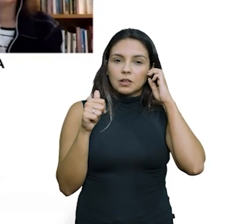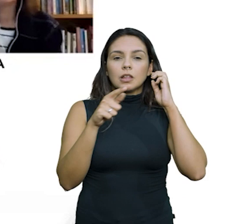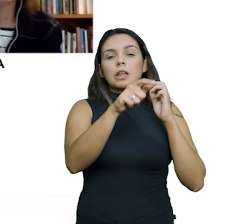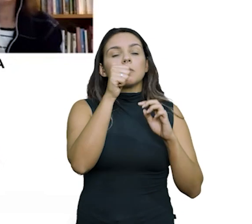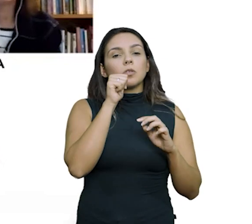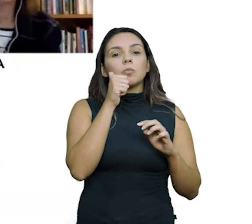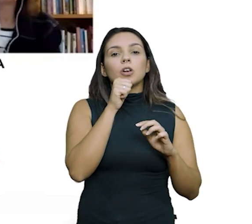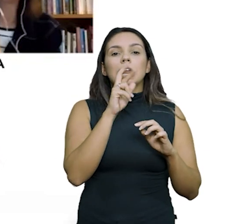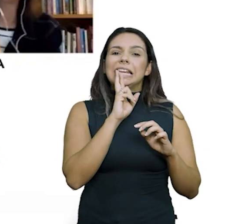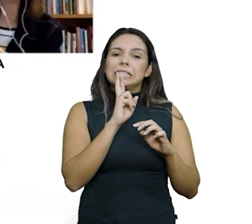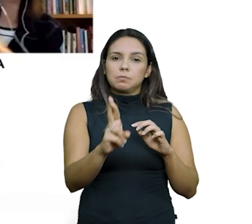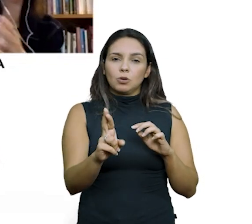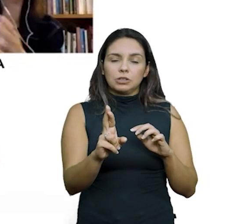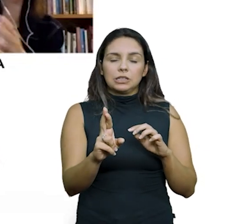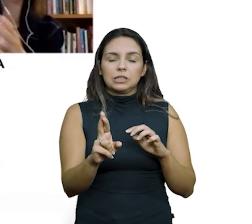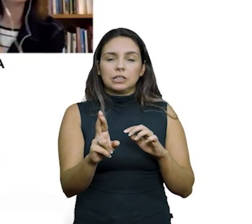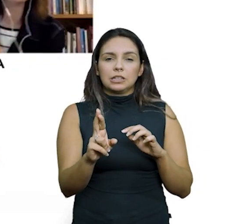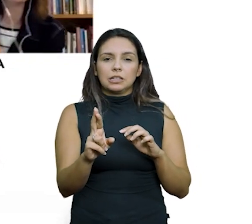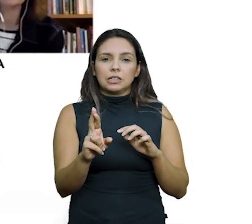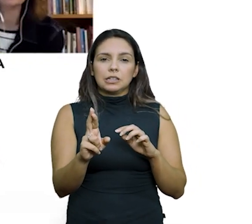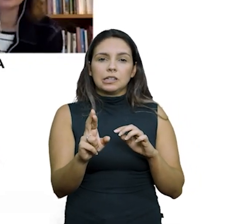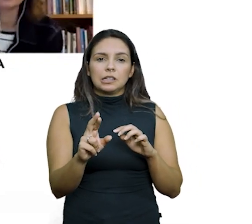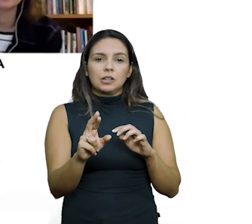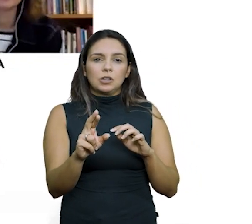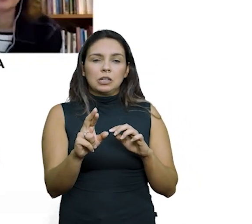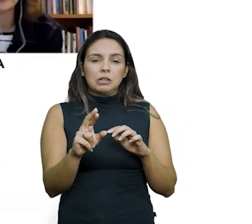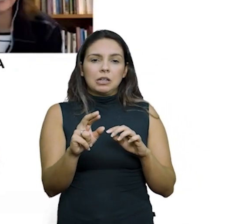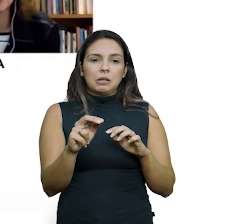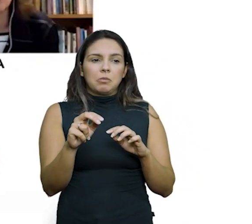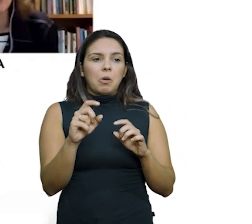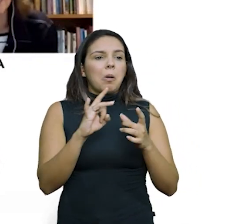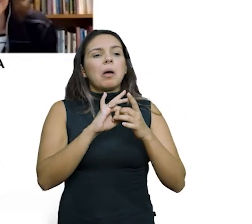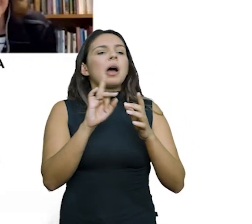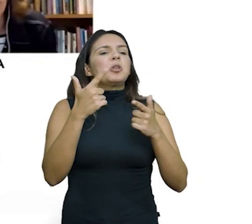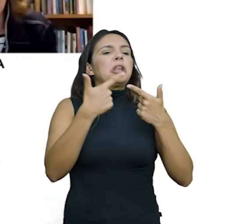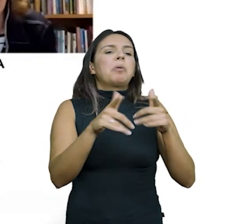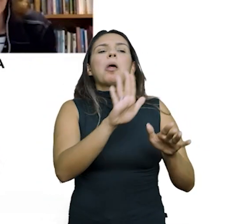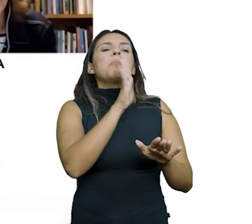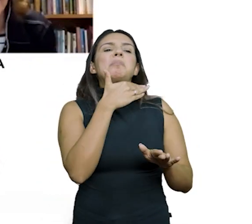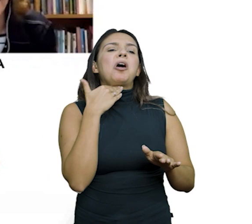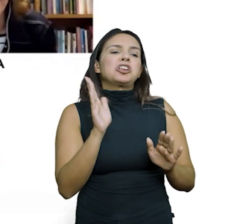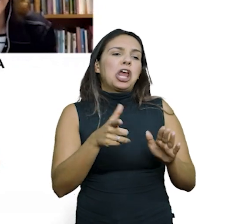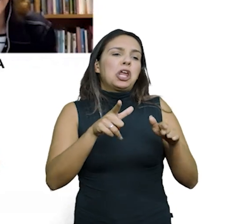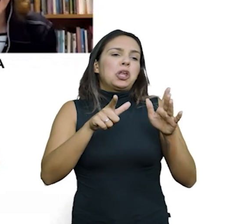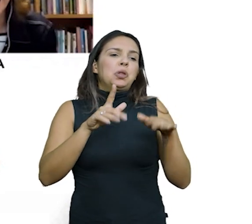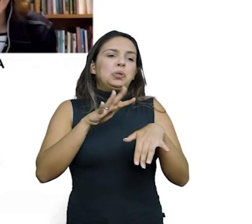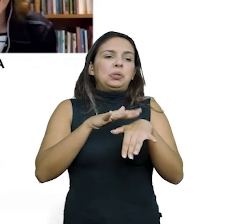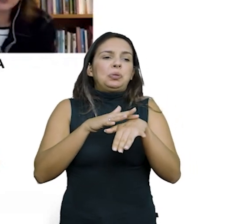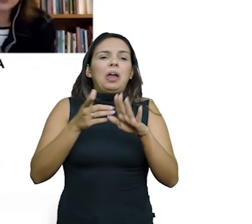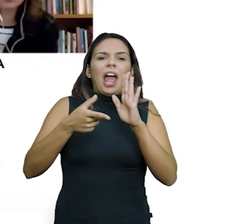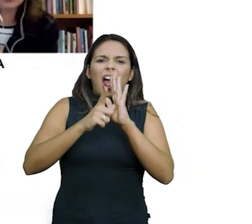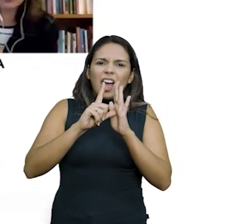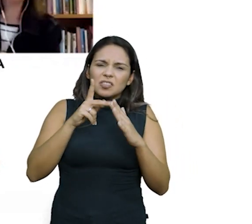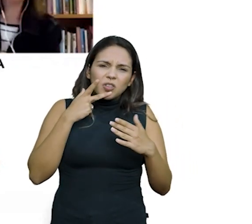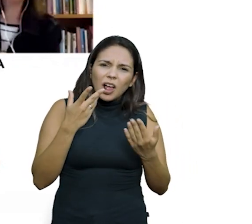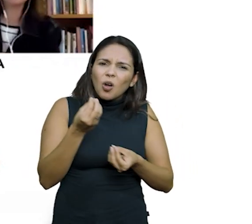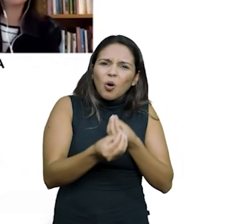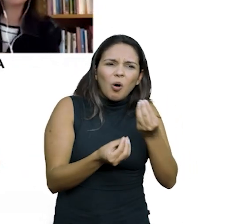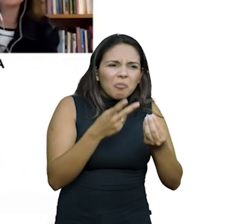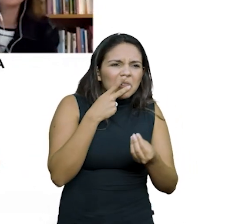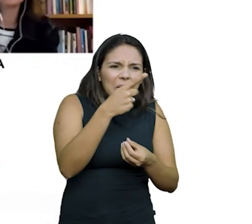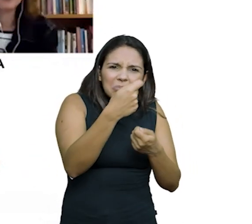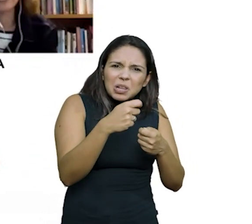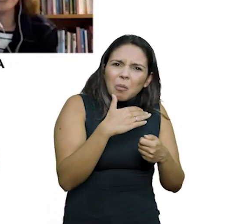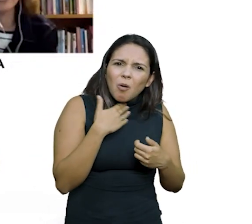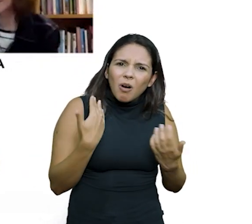Morreu porque ele tinha doenças anteriores. Então, o que é isso? Merecia morrer? Que isso? Que lógica é essa? Né? Tem